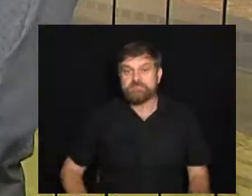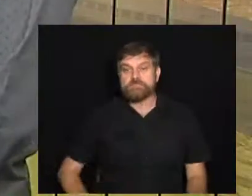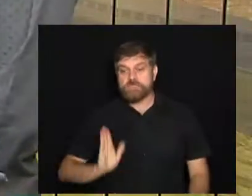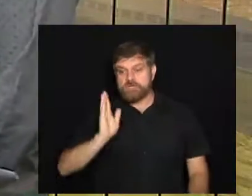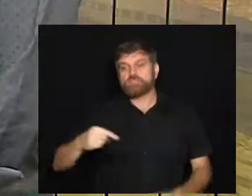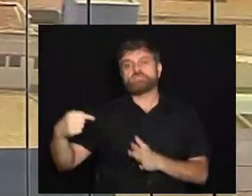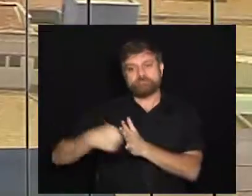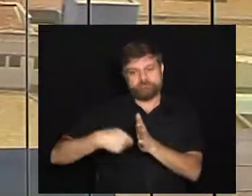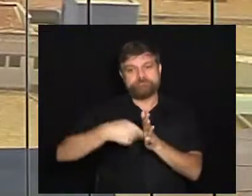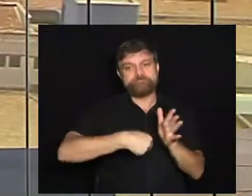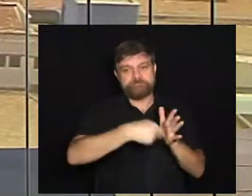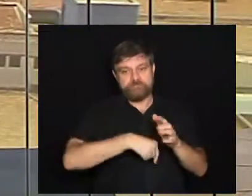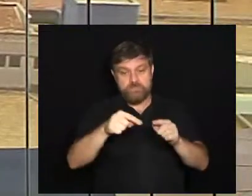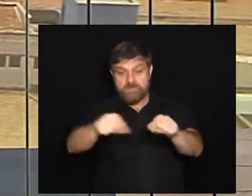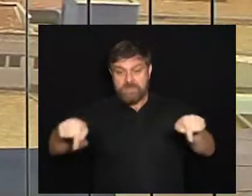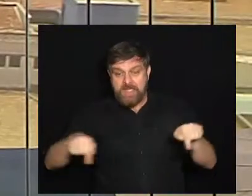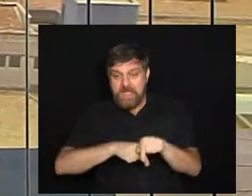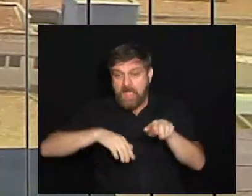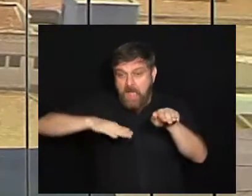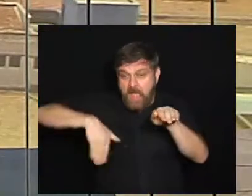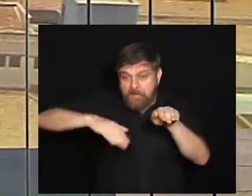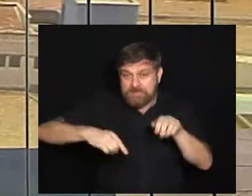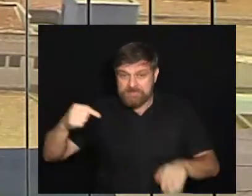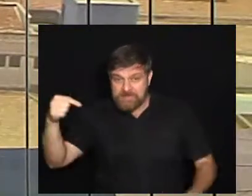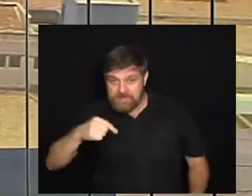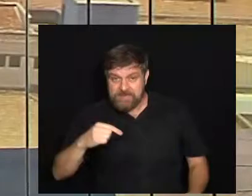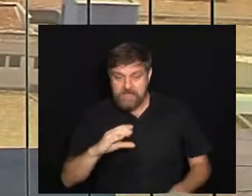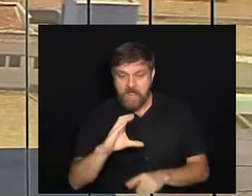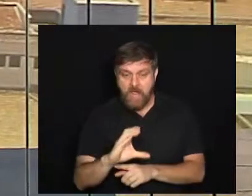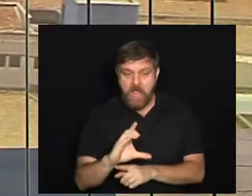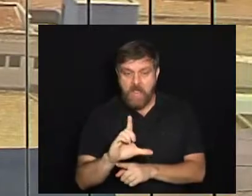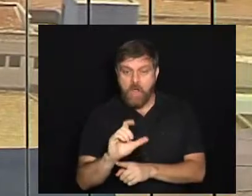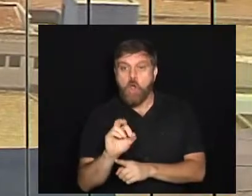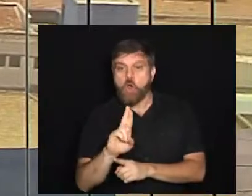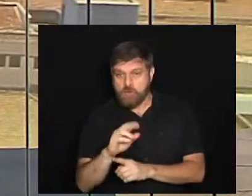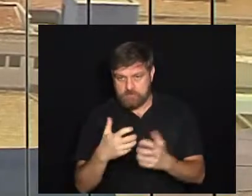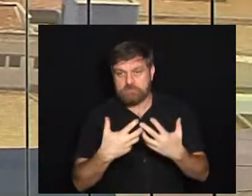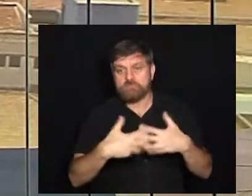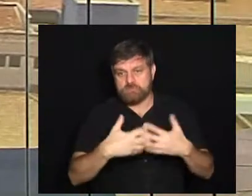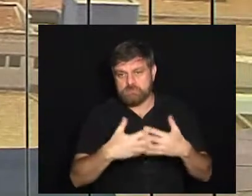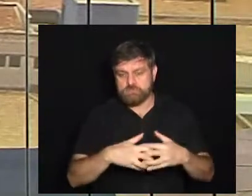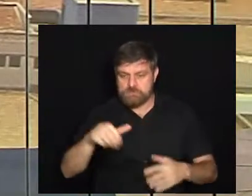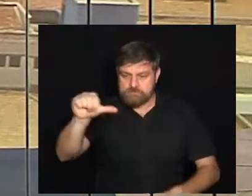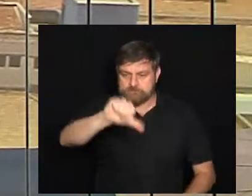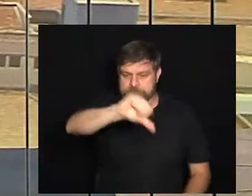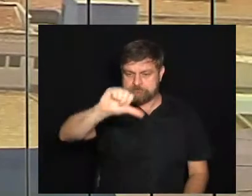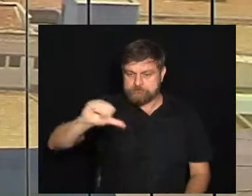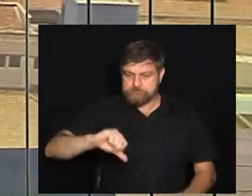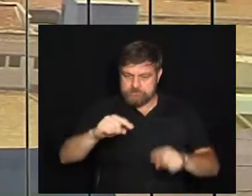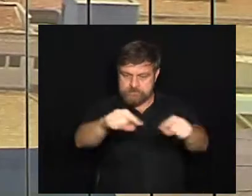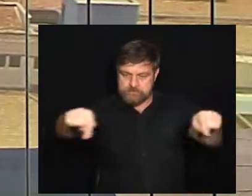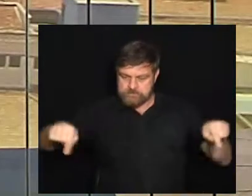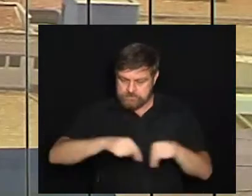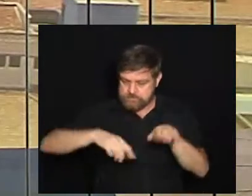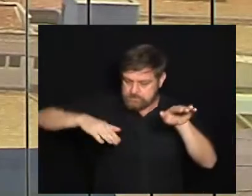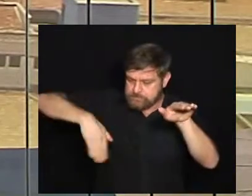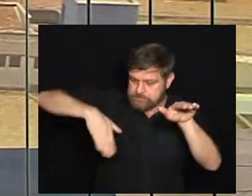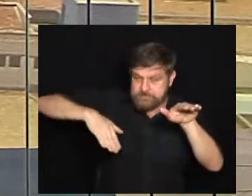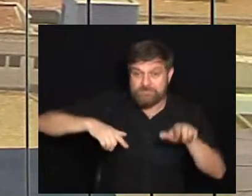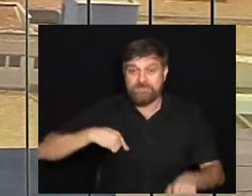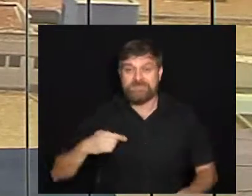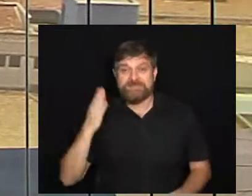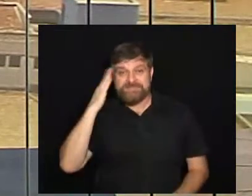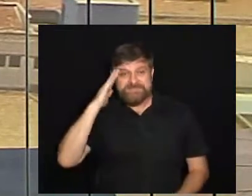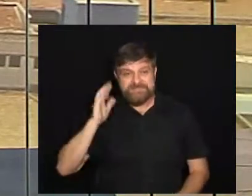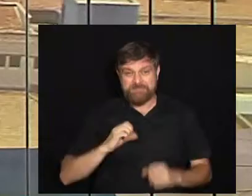muitas vezes essa pergunta das piscinas né o tratamento com cloro eficaz para matar o riso tá então é em que pese a gente achar